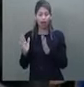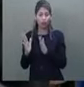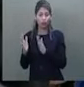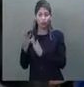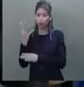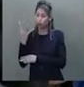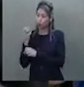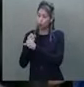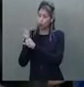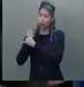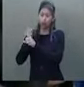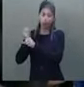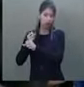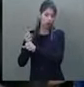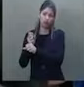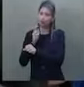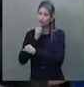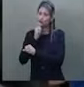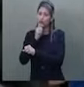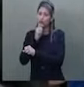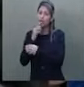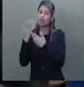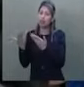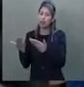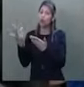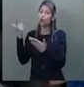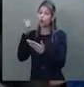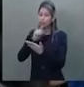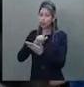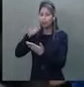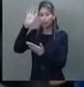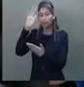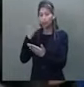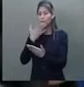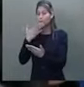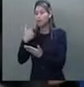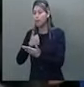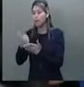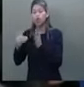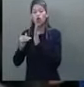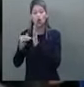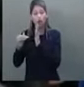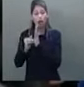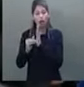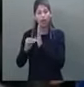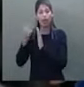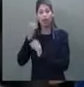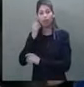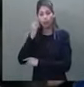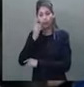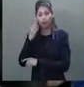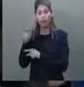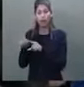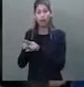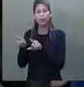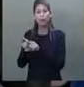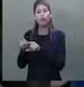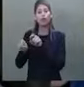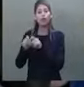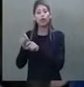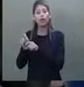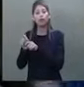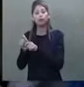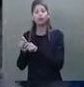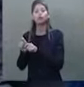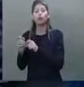anos. Atende a demanda, em especial, da Câmara dos Deputados, não se tem um impacto orçamentário para o seu próprio orçamento, num prazo de dois